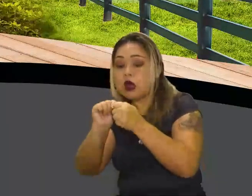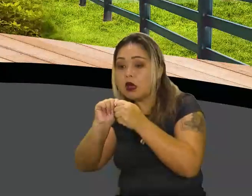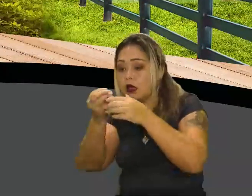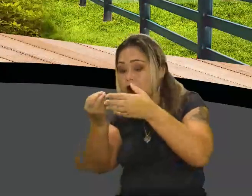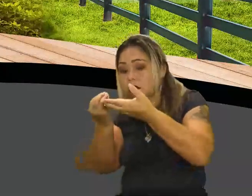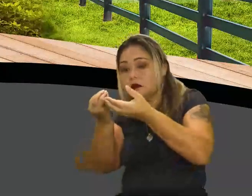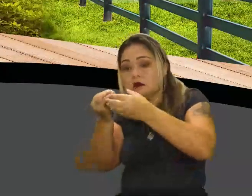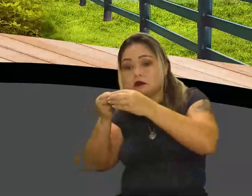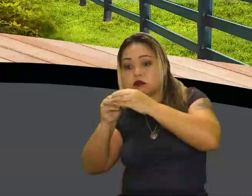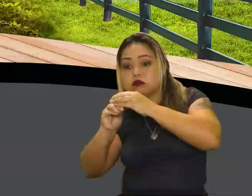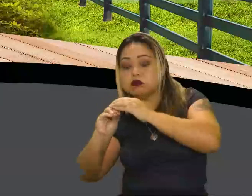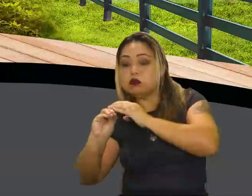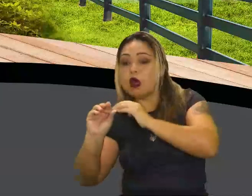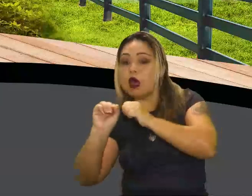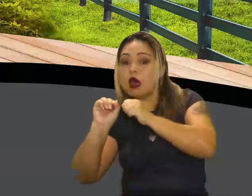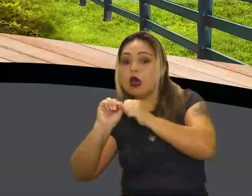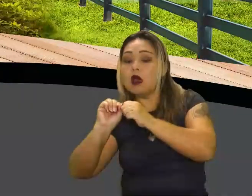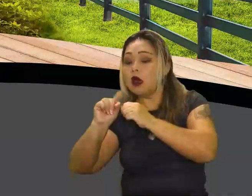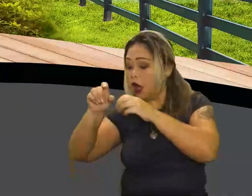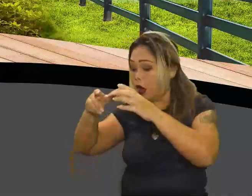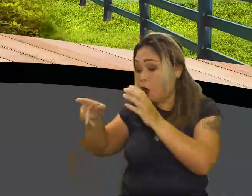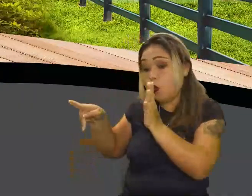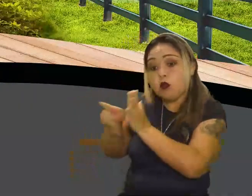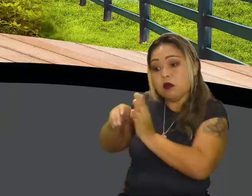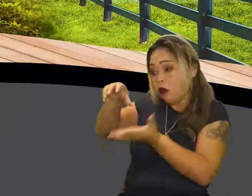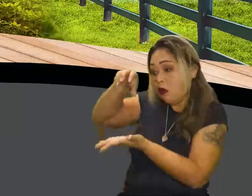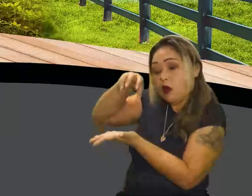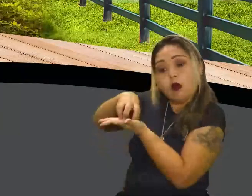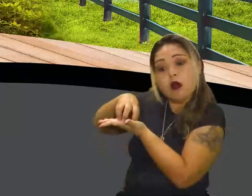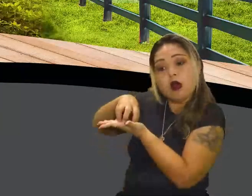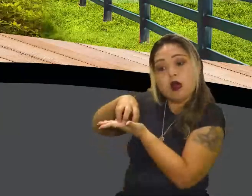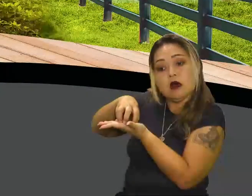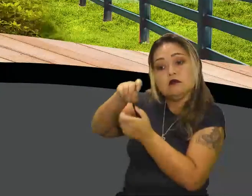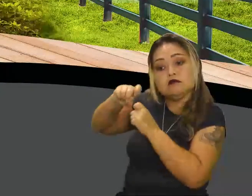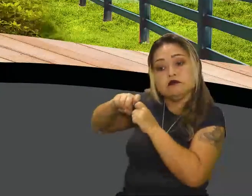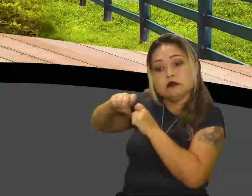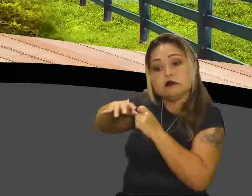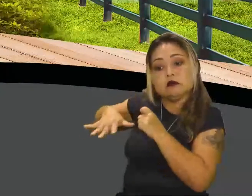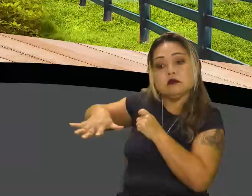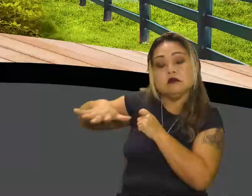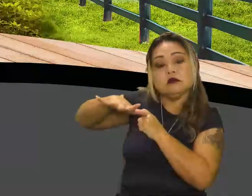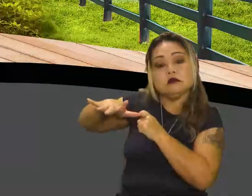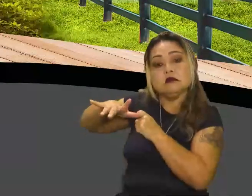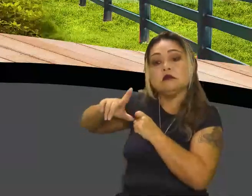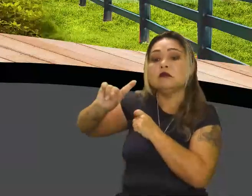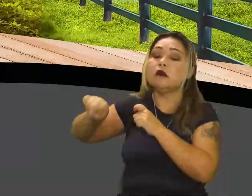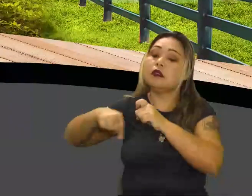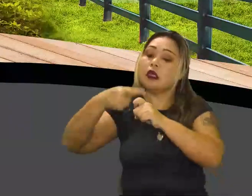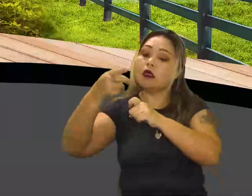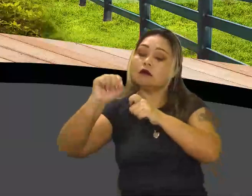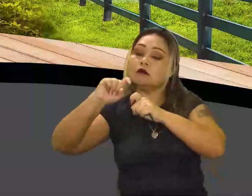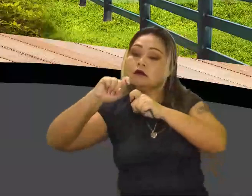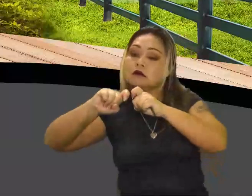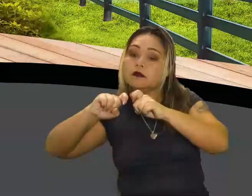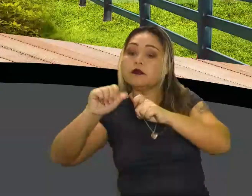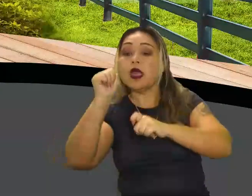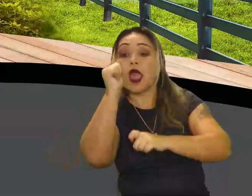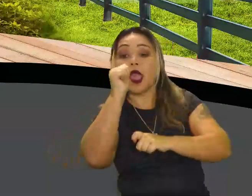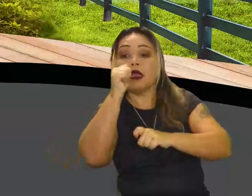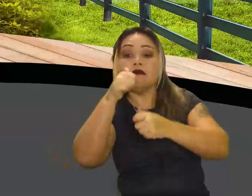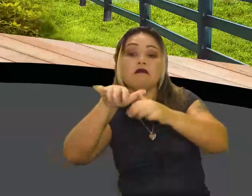artificial. Isso é um setor de reprodução. Depois, maternidade, aonde